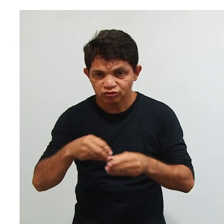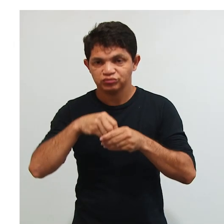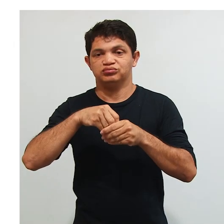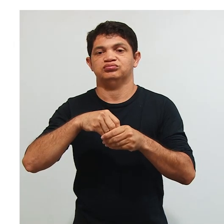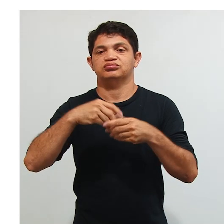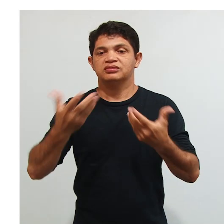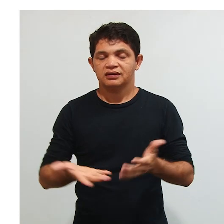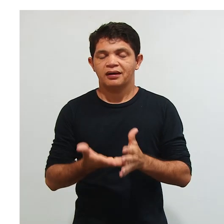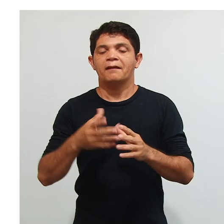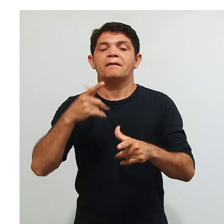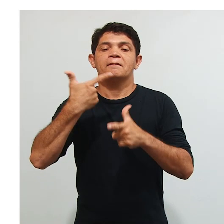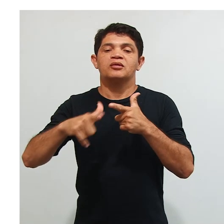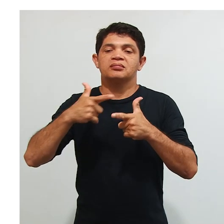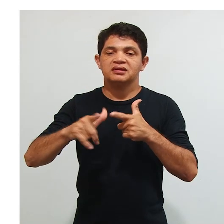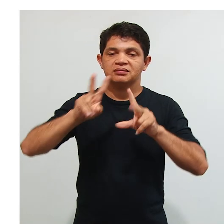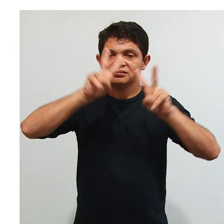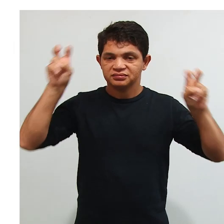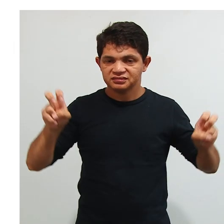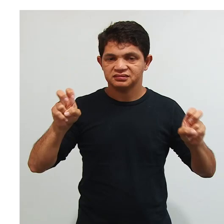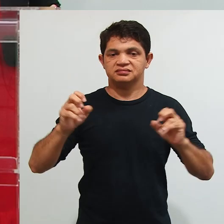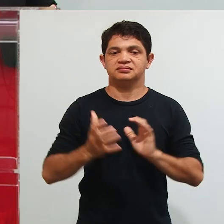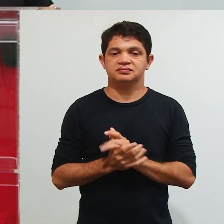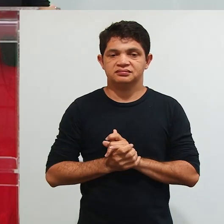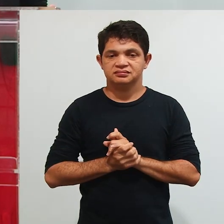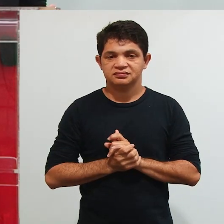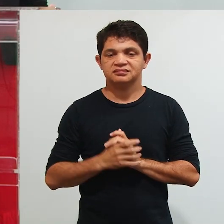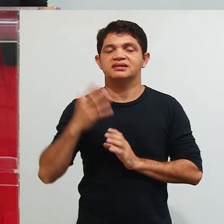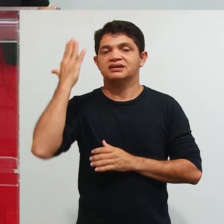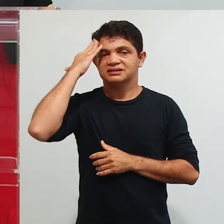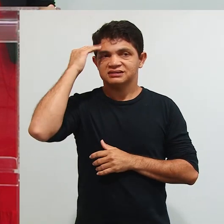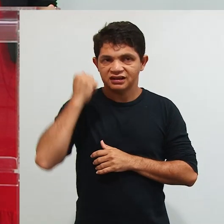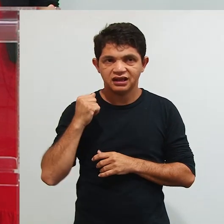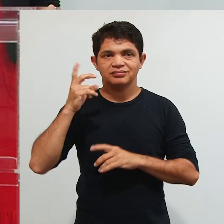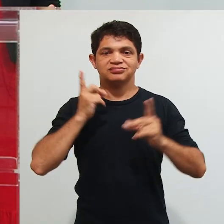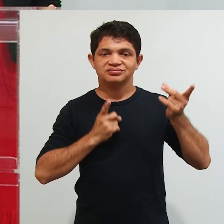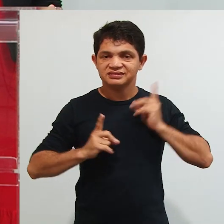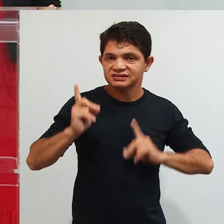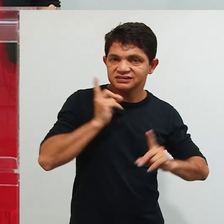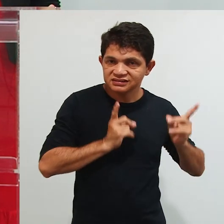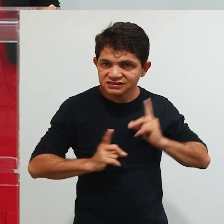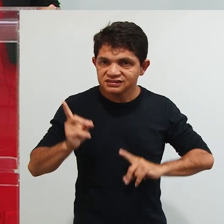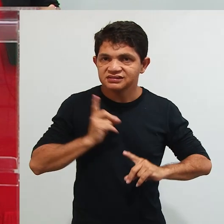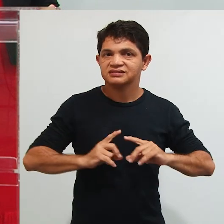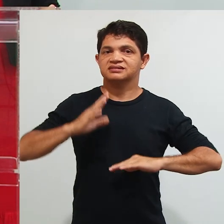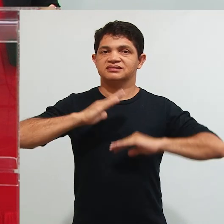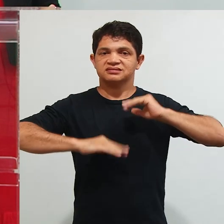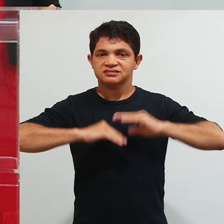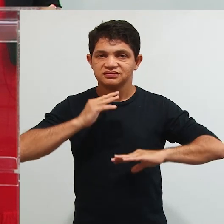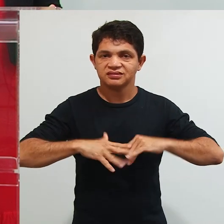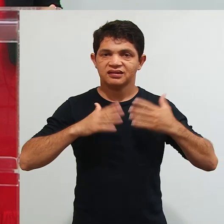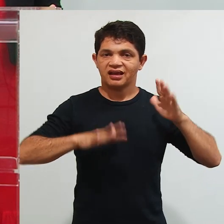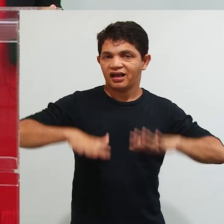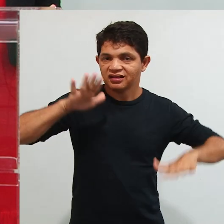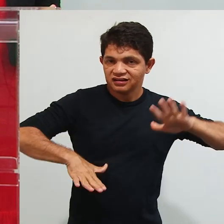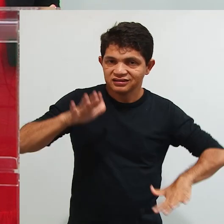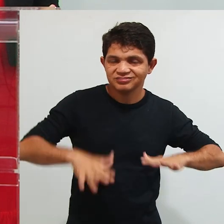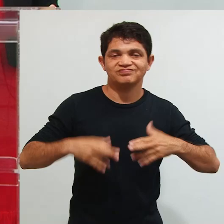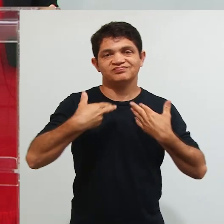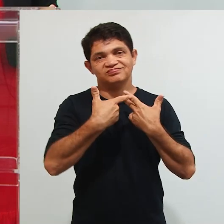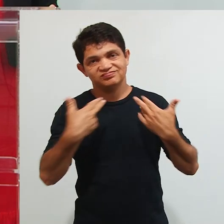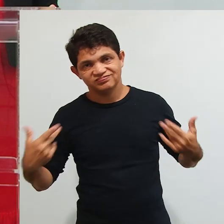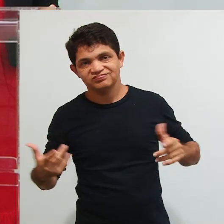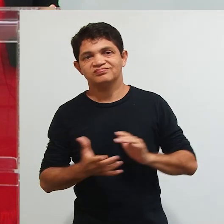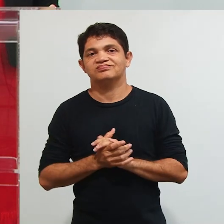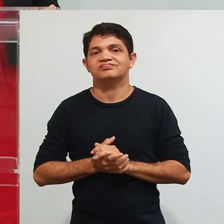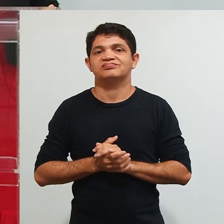agora. Patológicas, né, por exemplo, a depressão, que a gente sabe que a depressão pode ser uma